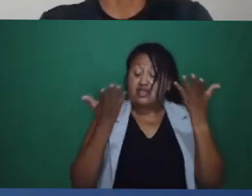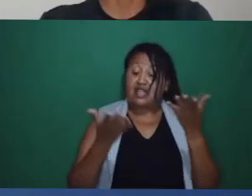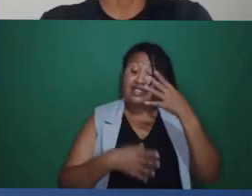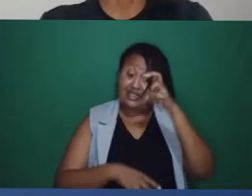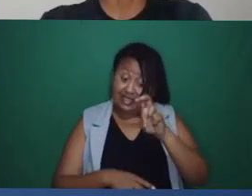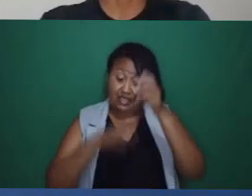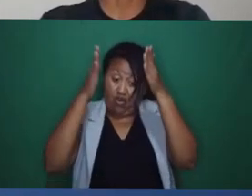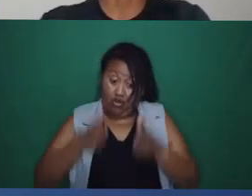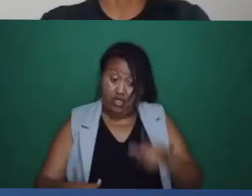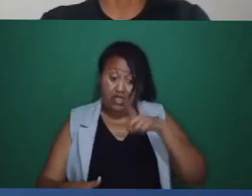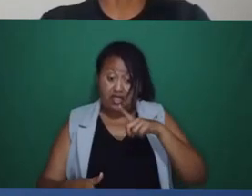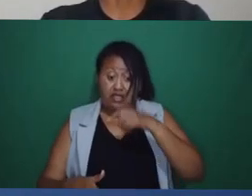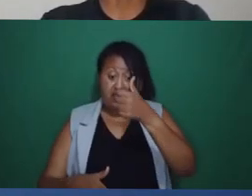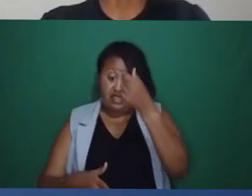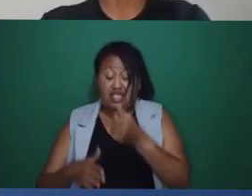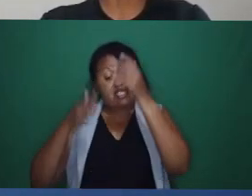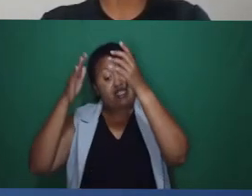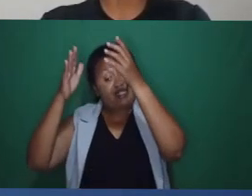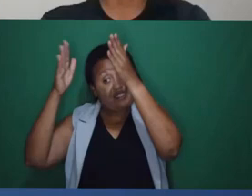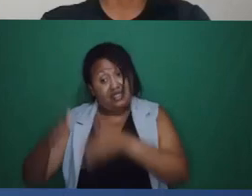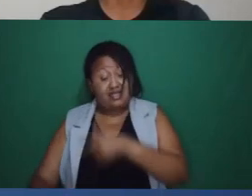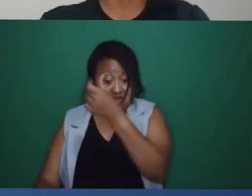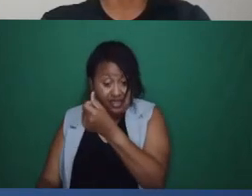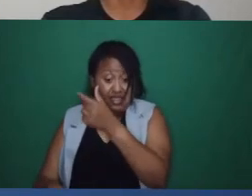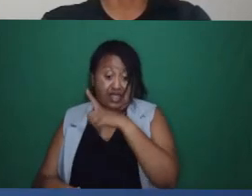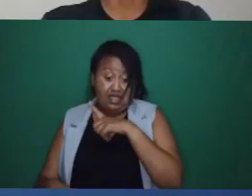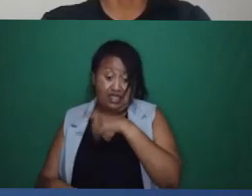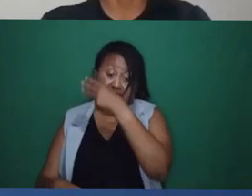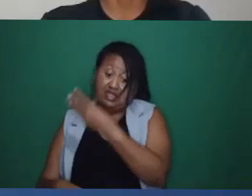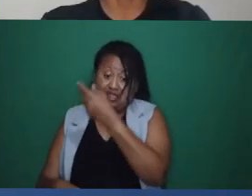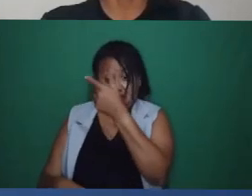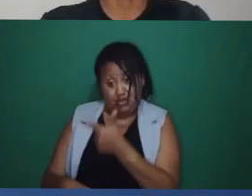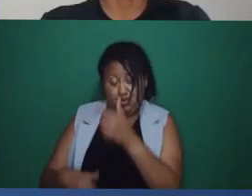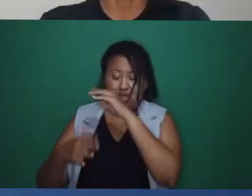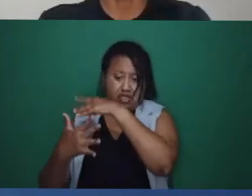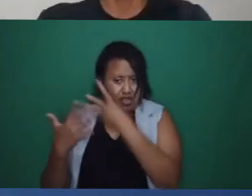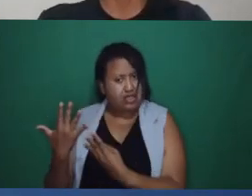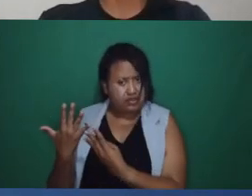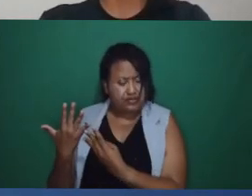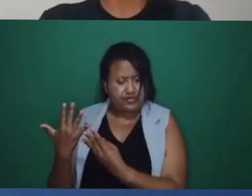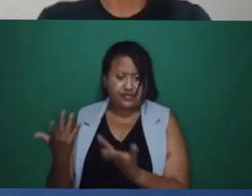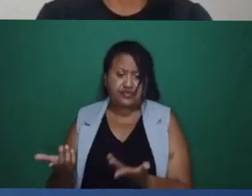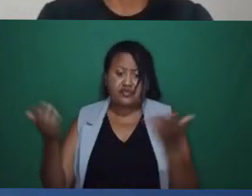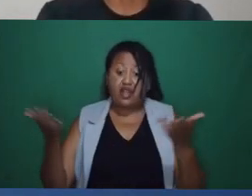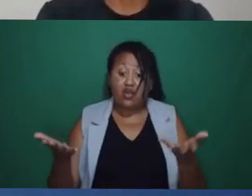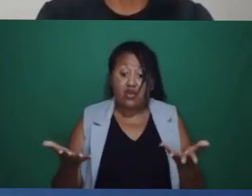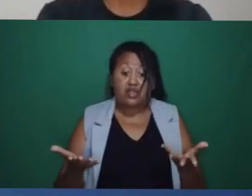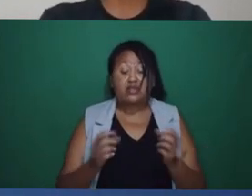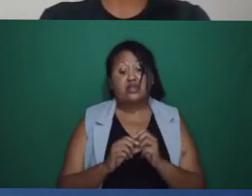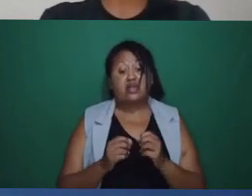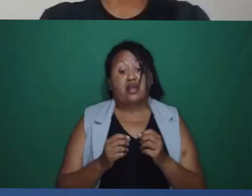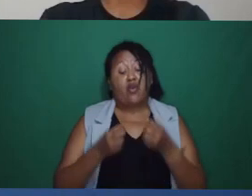na quinta coluna 16 e na sexta coluna tínhamos 32 cartas agora eu quero saber